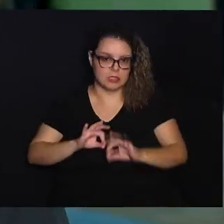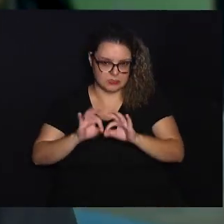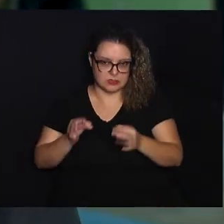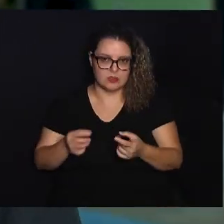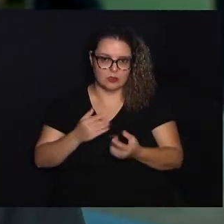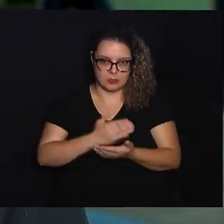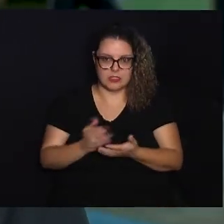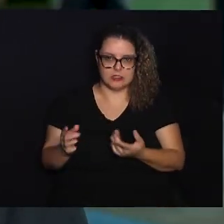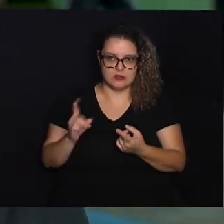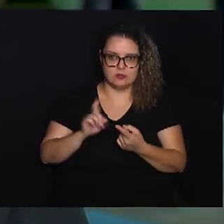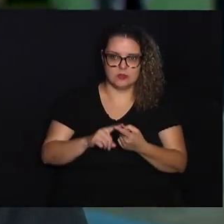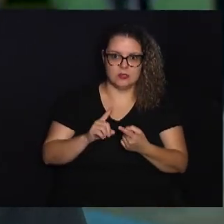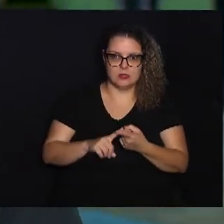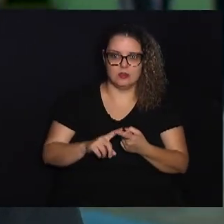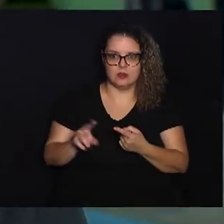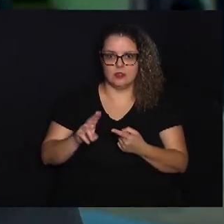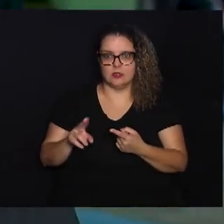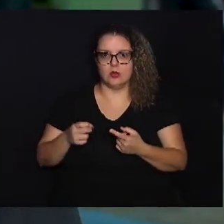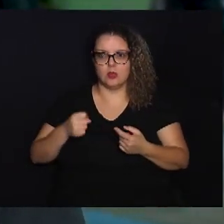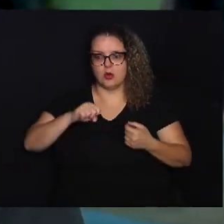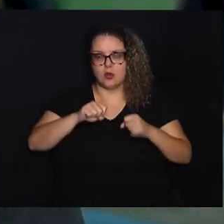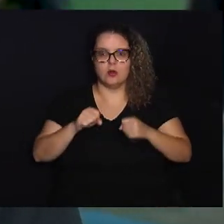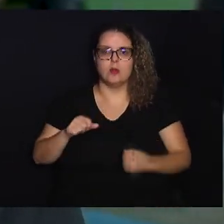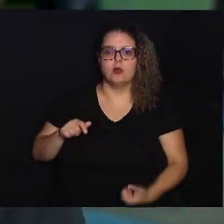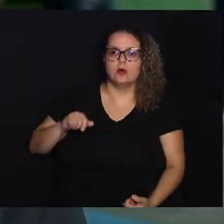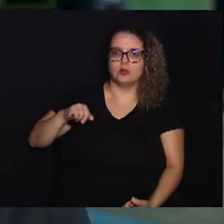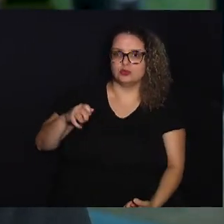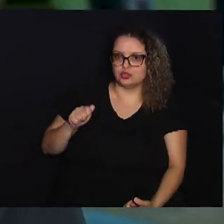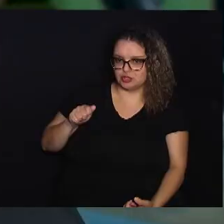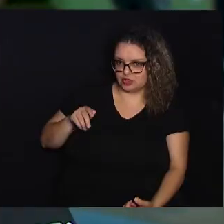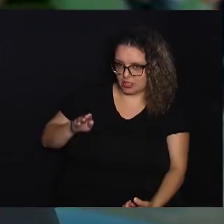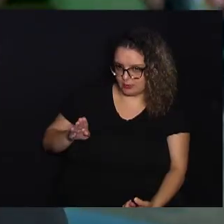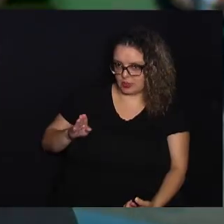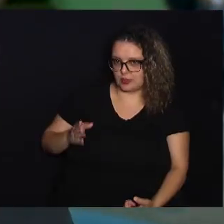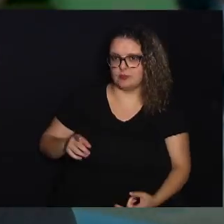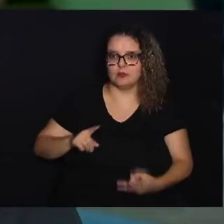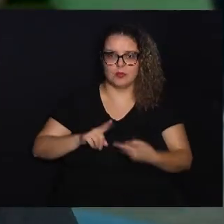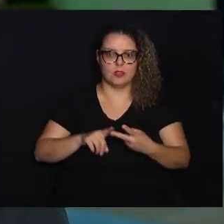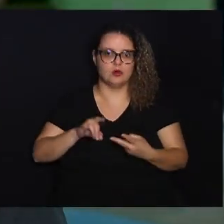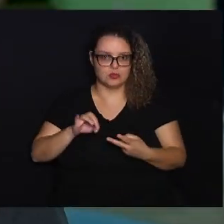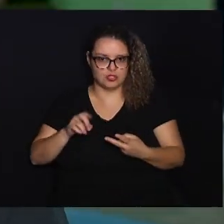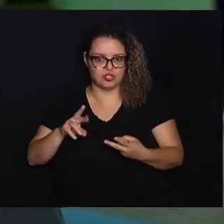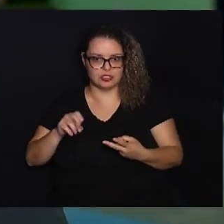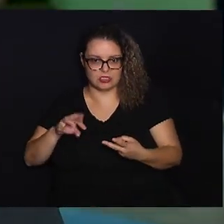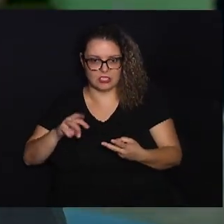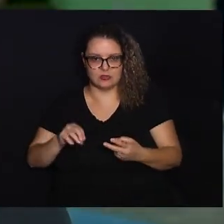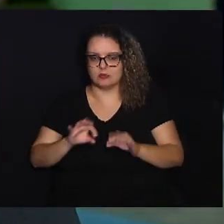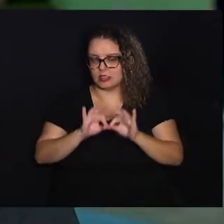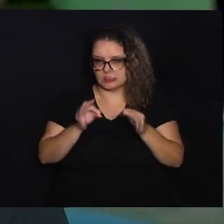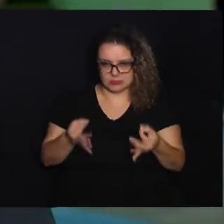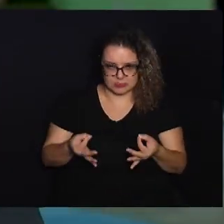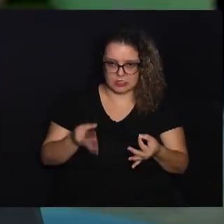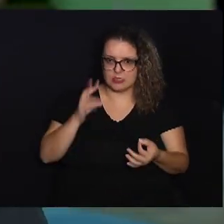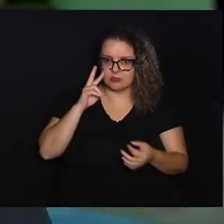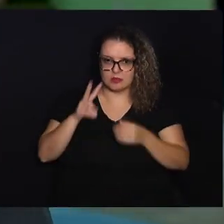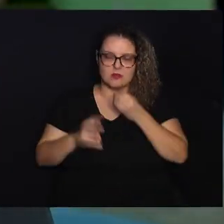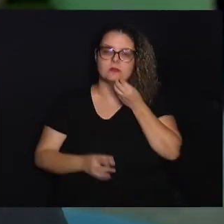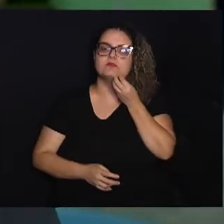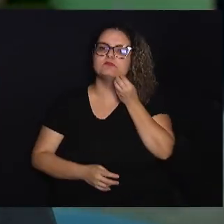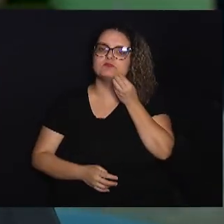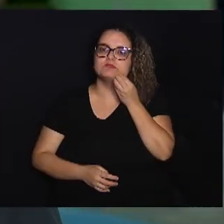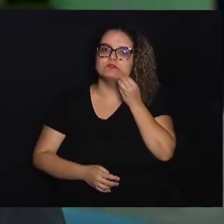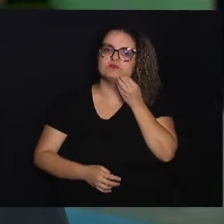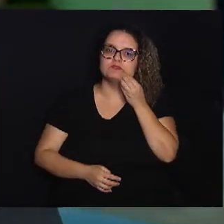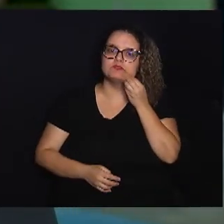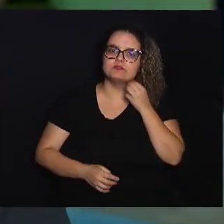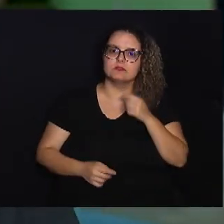pelos golpes mais simples, né? Nós temos como usar a nomenclatura do boxe, né? O jab, né? E o direto são os golpes mais simples que